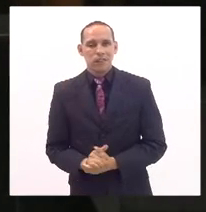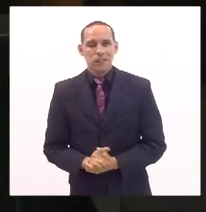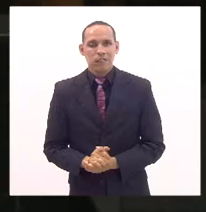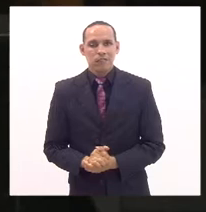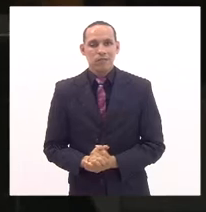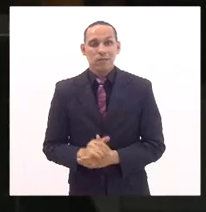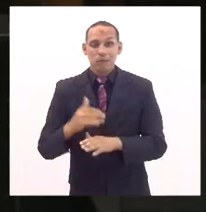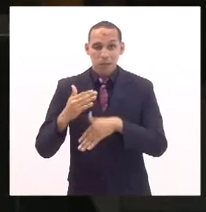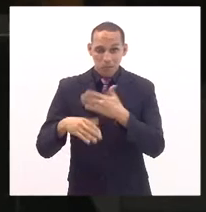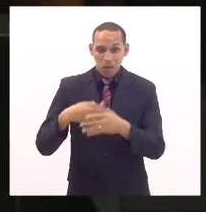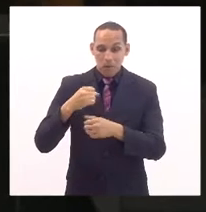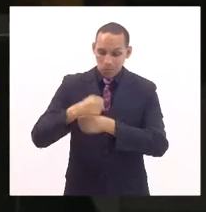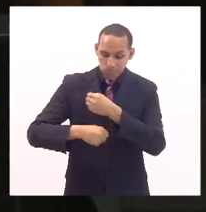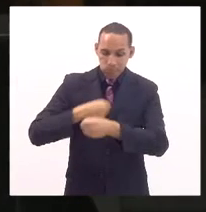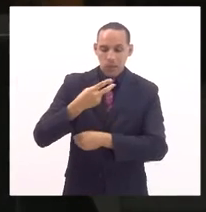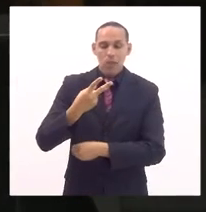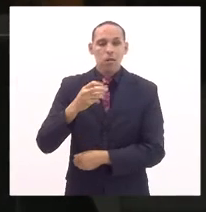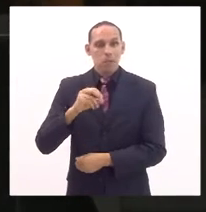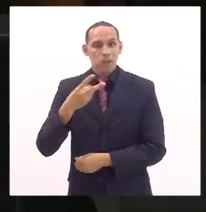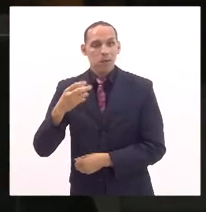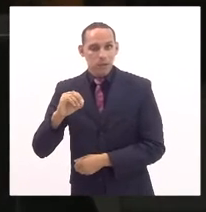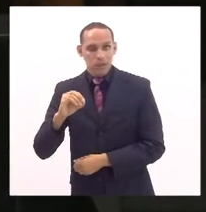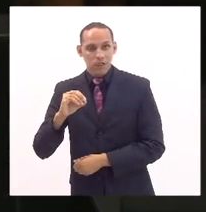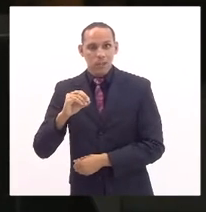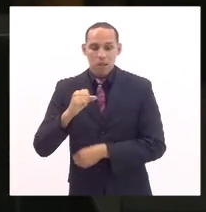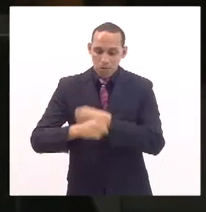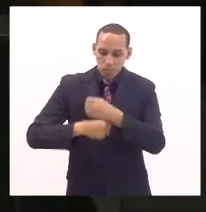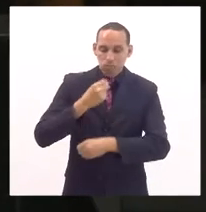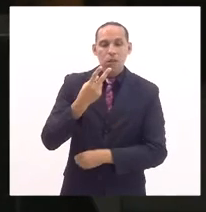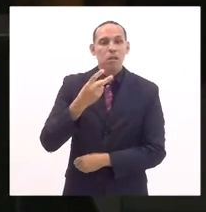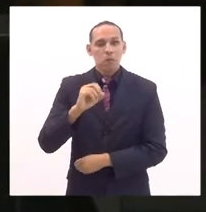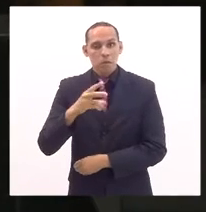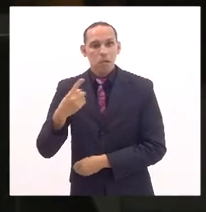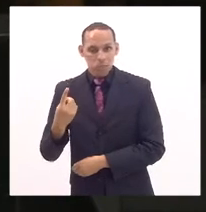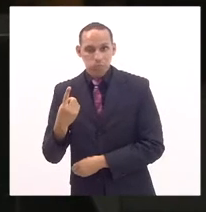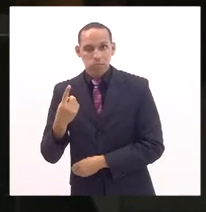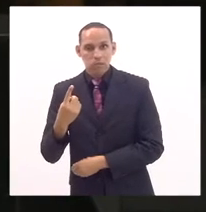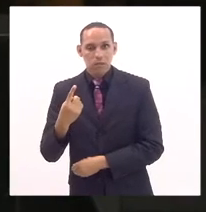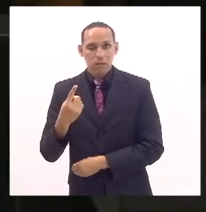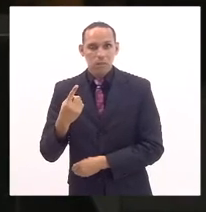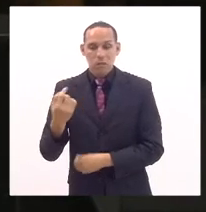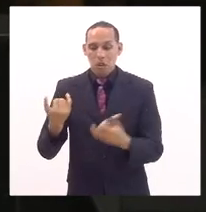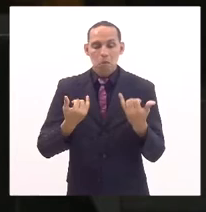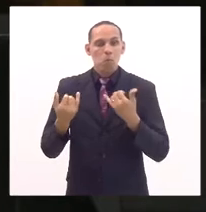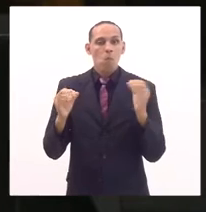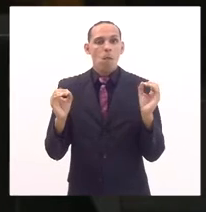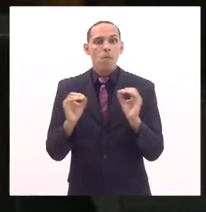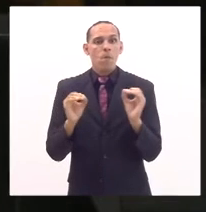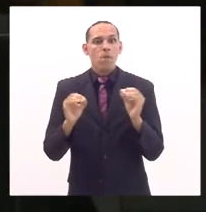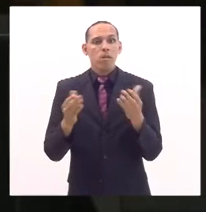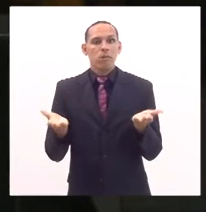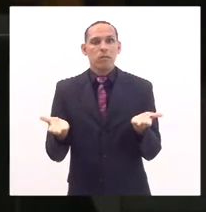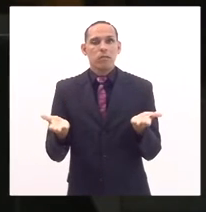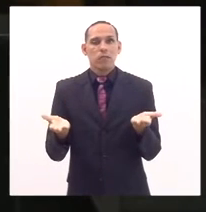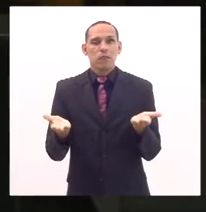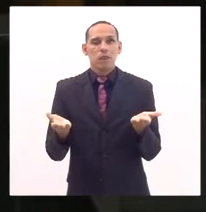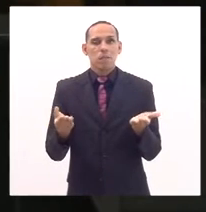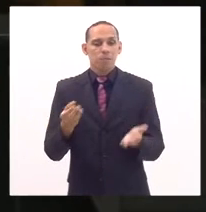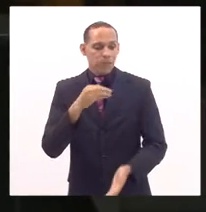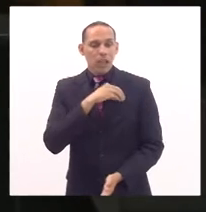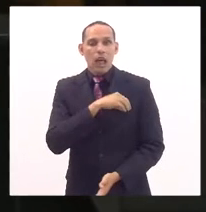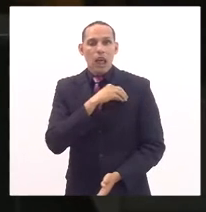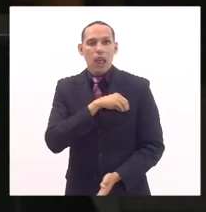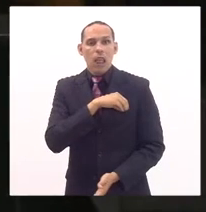depois de 20 e 21 não chegou a mensagem nenhuma os